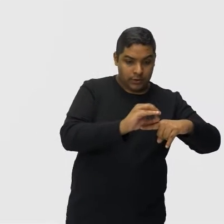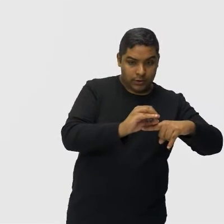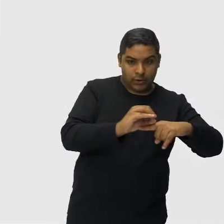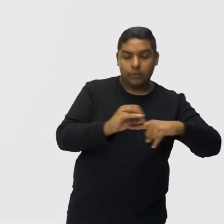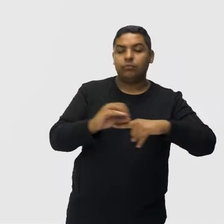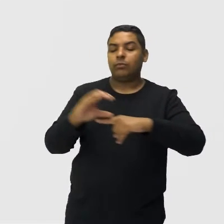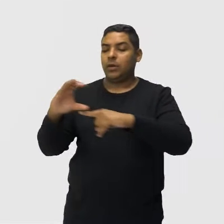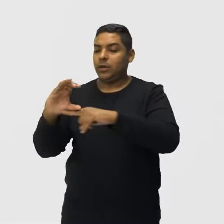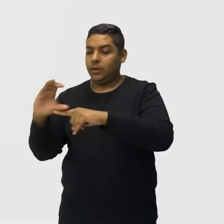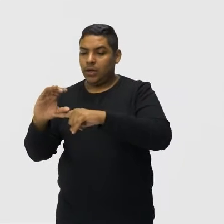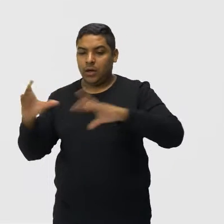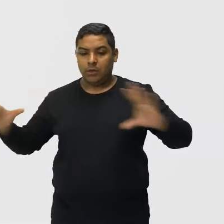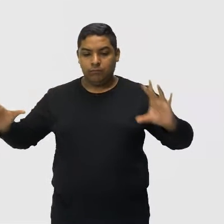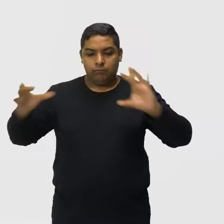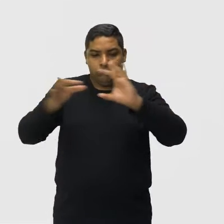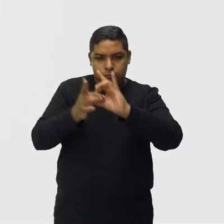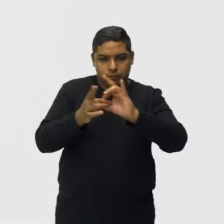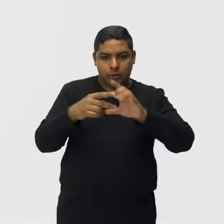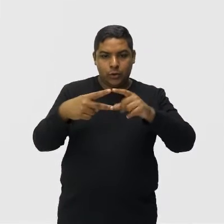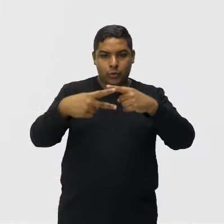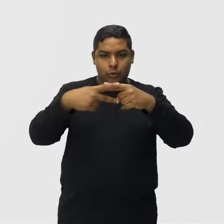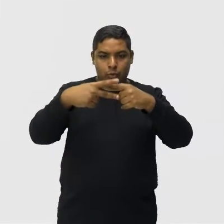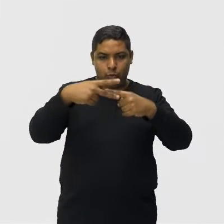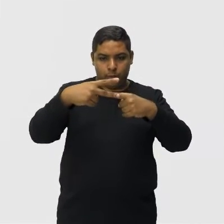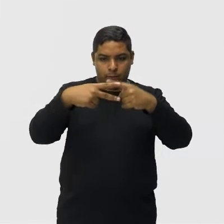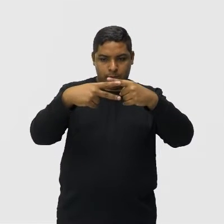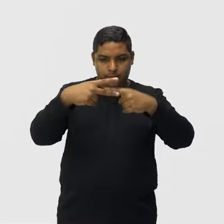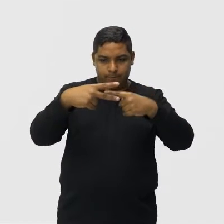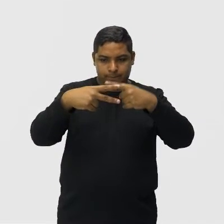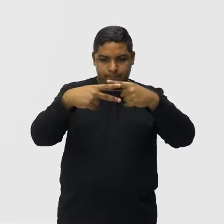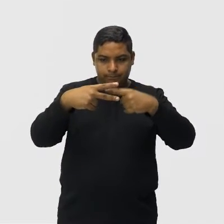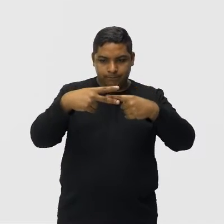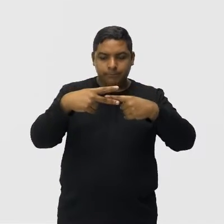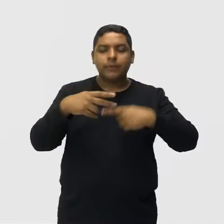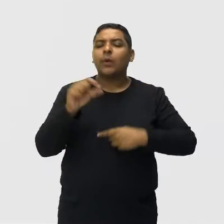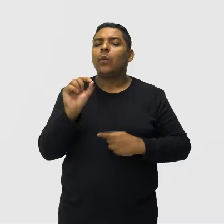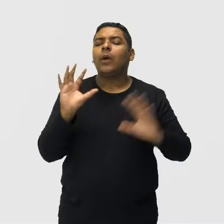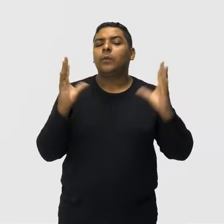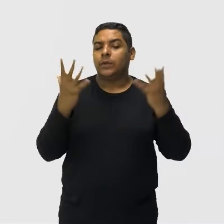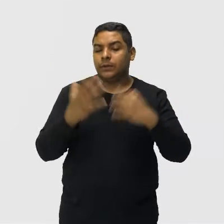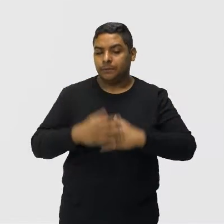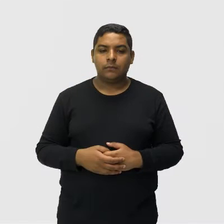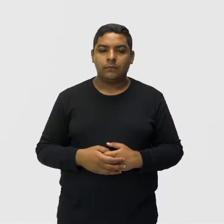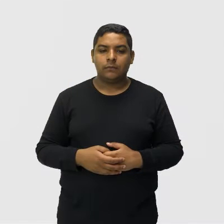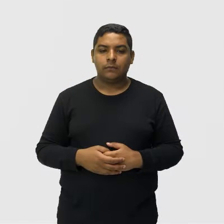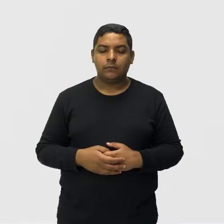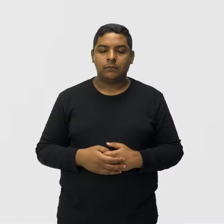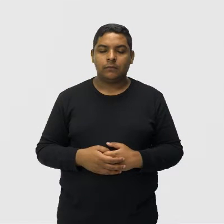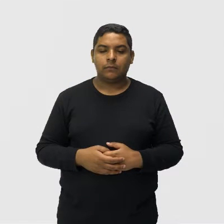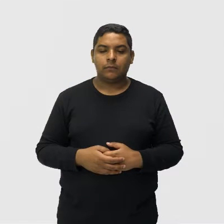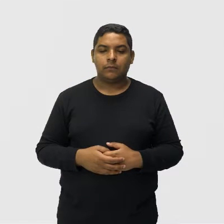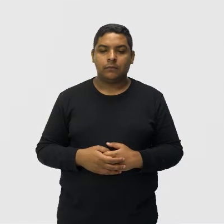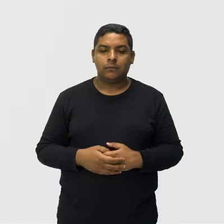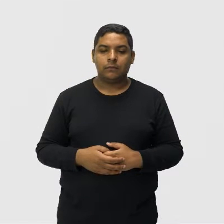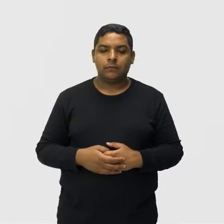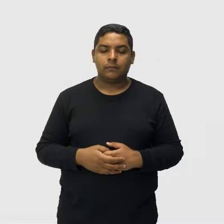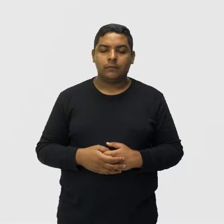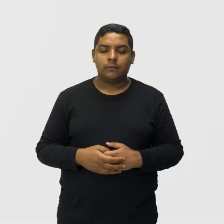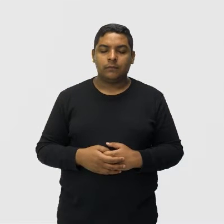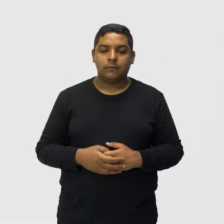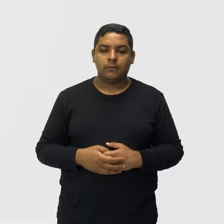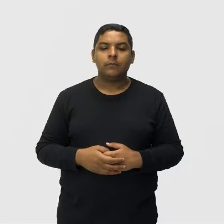por uma dupla ligação. Só que o que acontece, né? O que acontece?